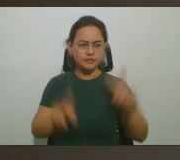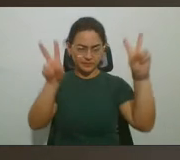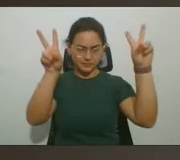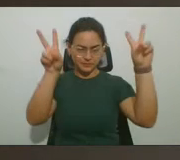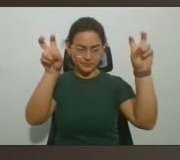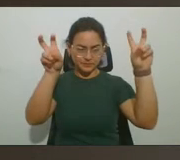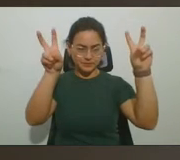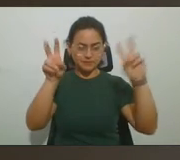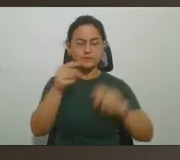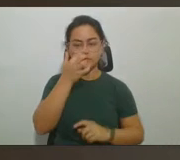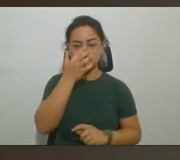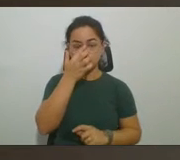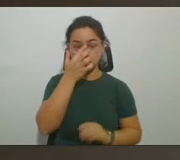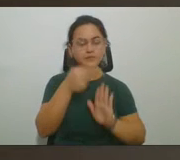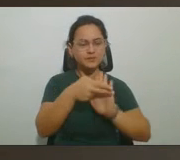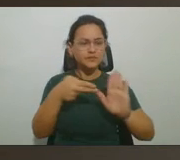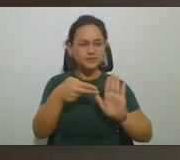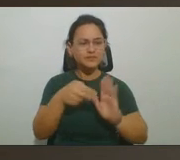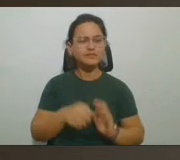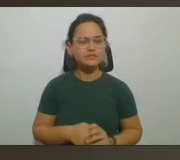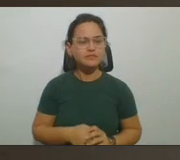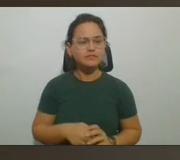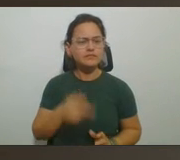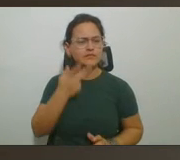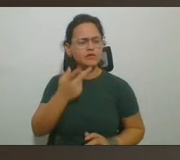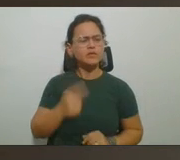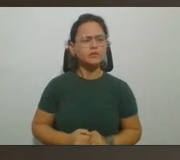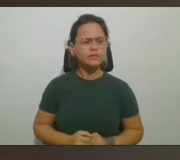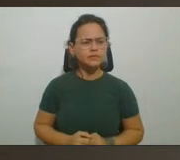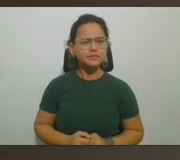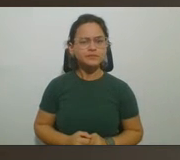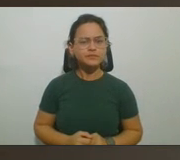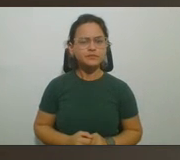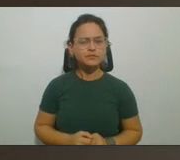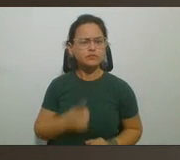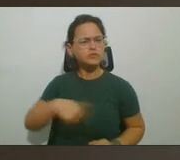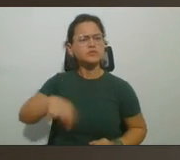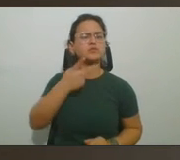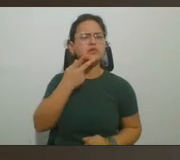autor, o que dizemos quando nos afirmamos contemporâneos?